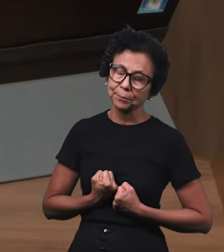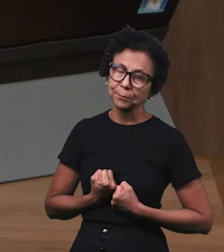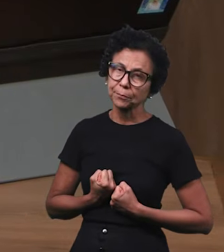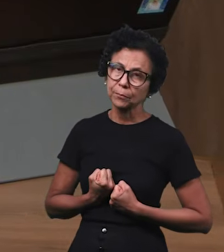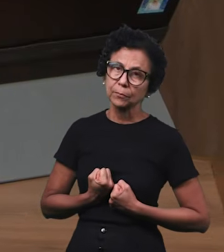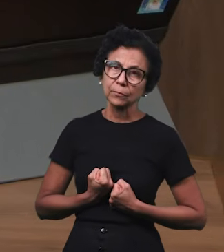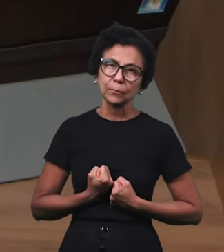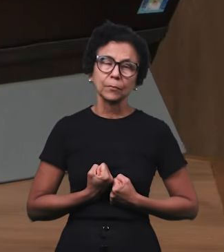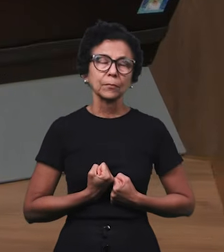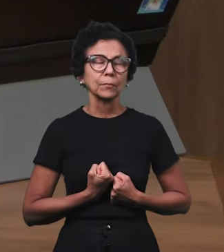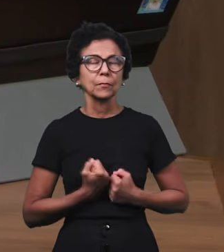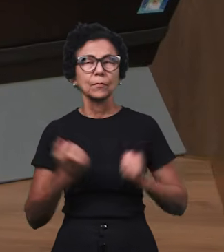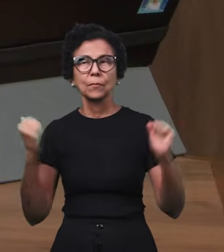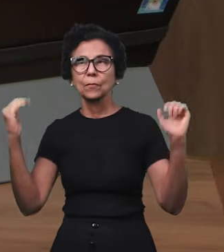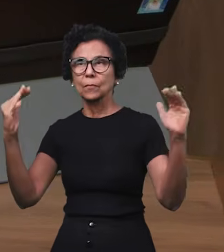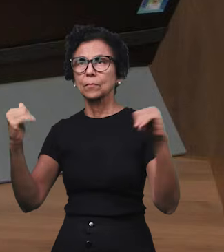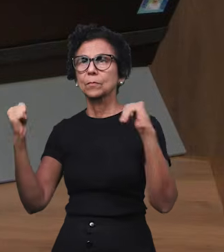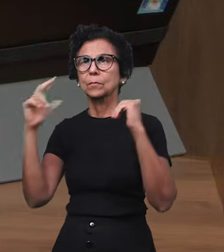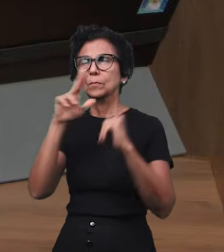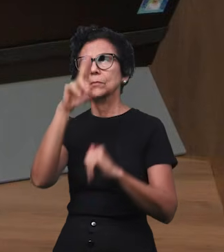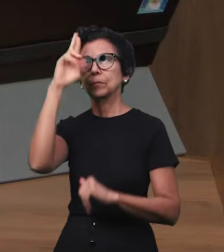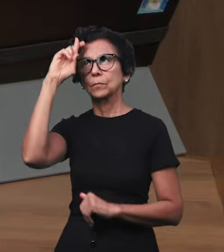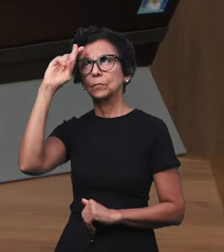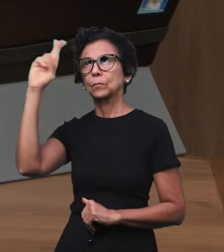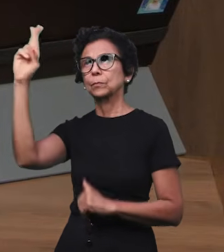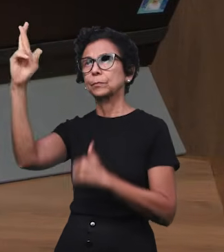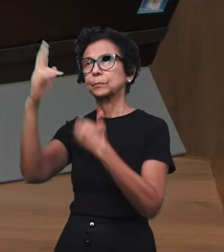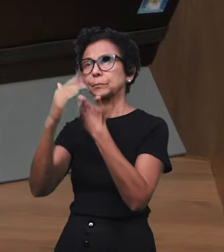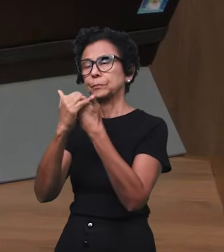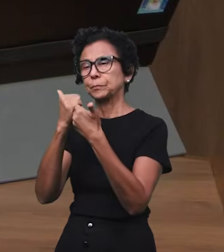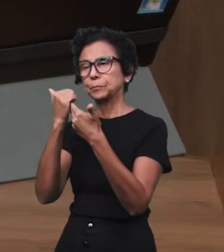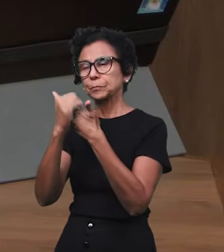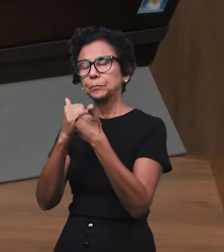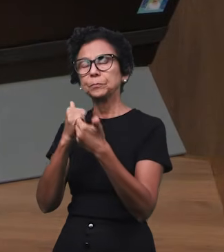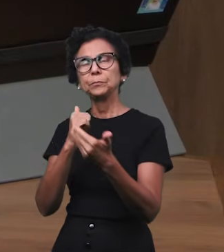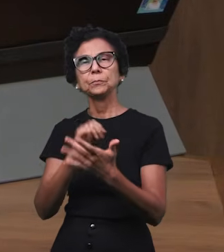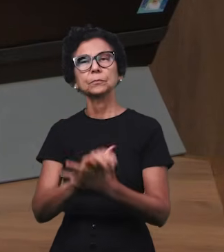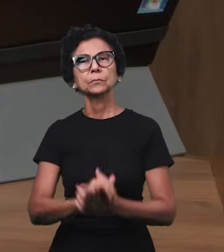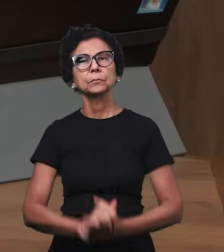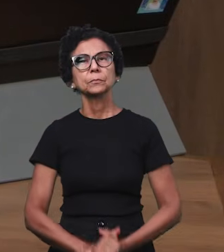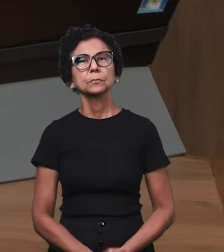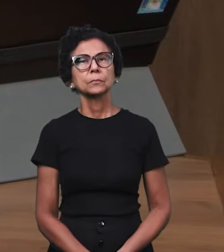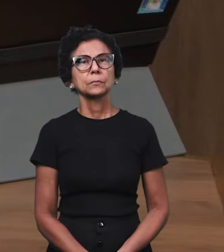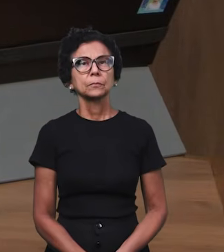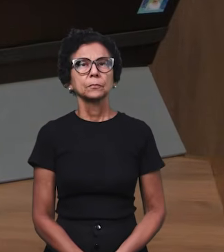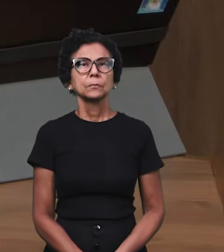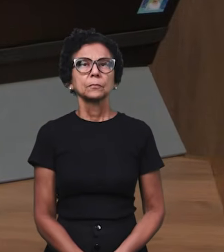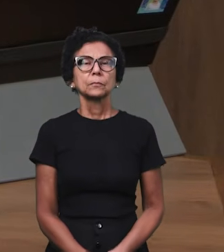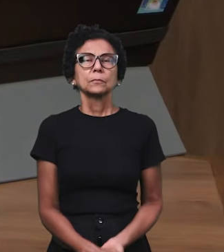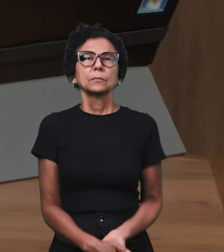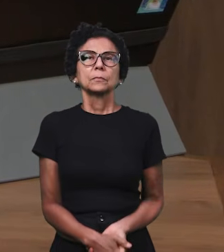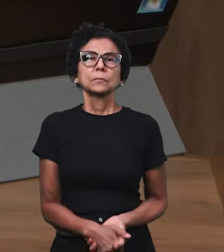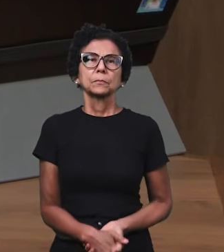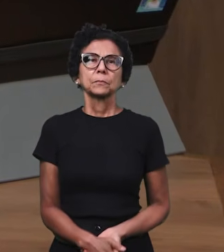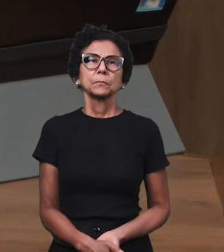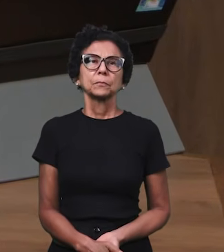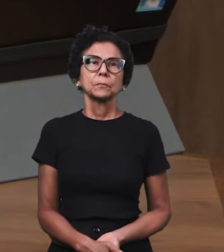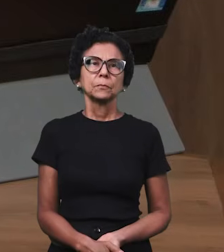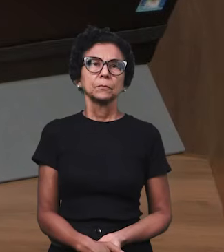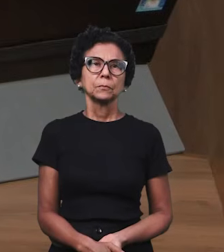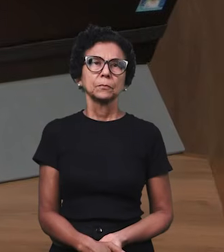que o salmista diz assim: louvarei ao Senhor que me aconselhou. Nós estamos aqui fazendo